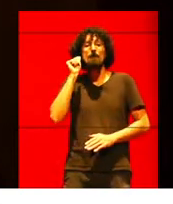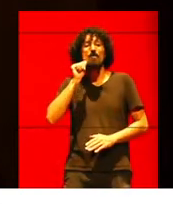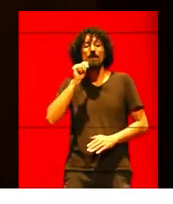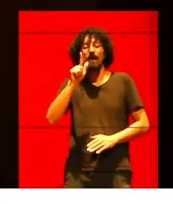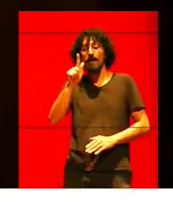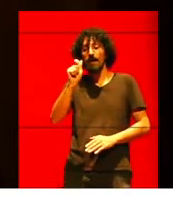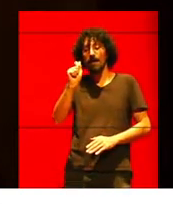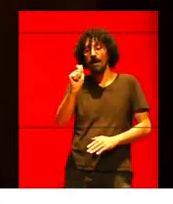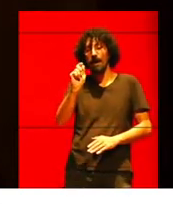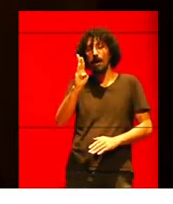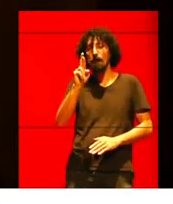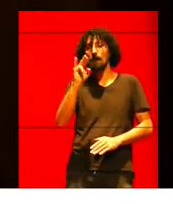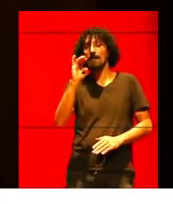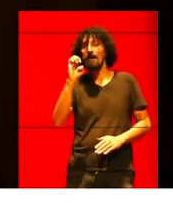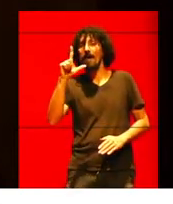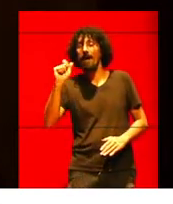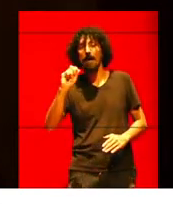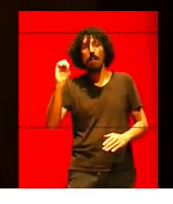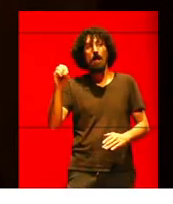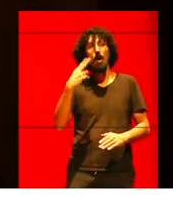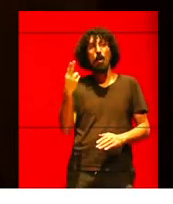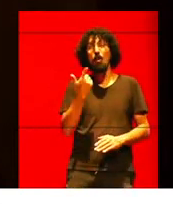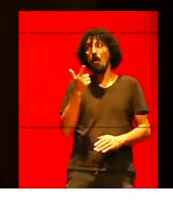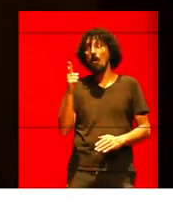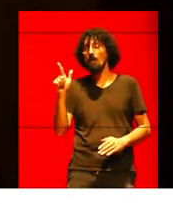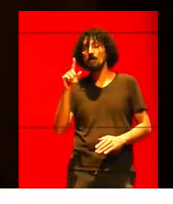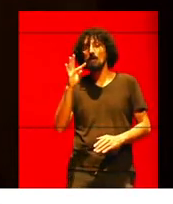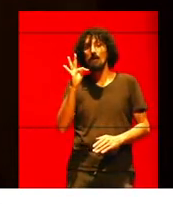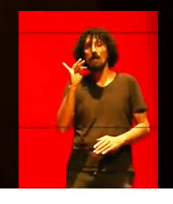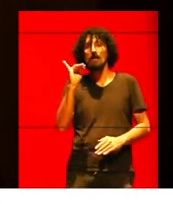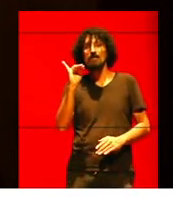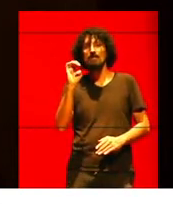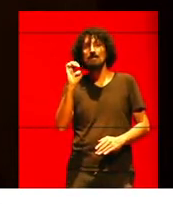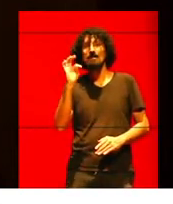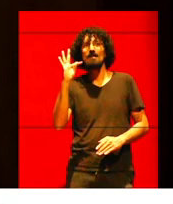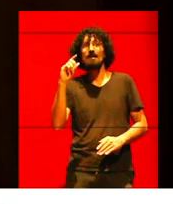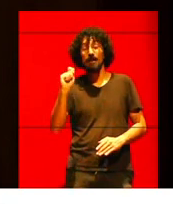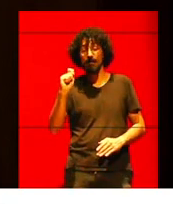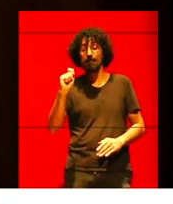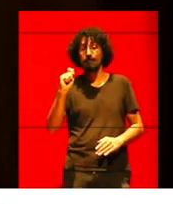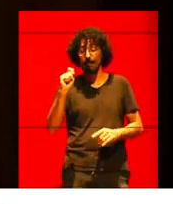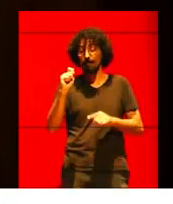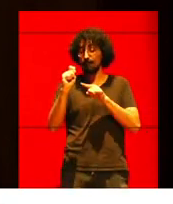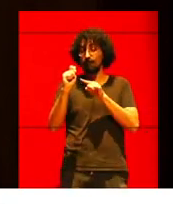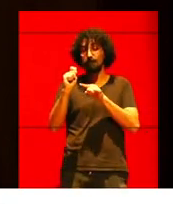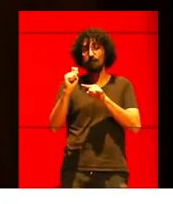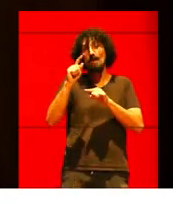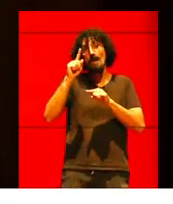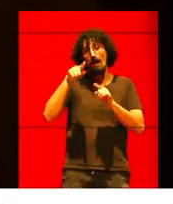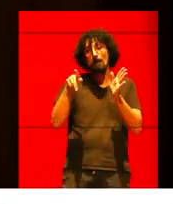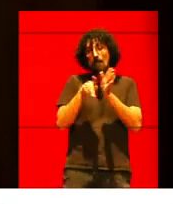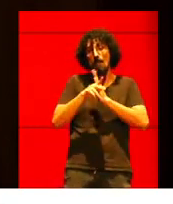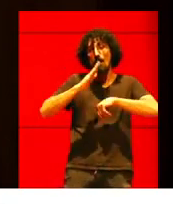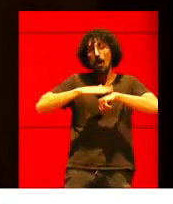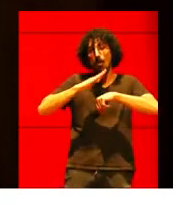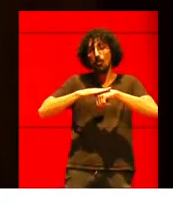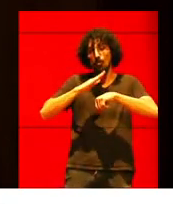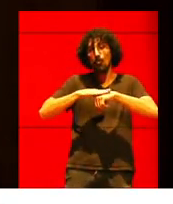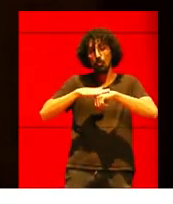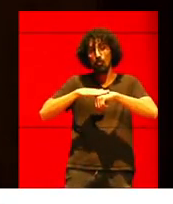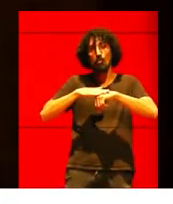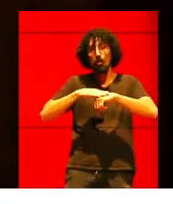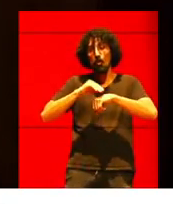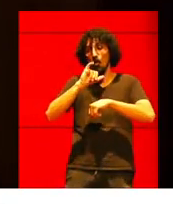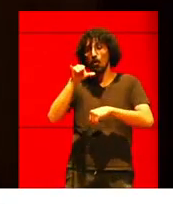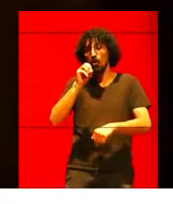da Globo. Tieta do Agreste. Tem até a música do Caetano lá. Eita, eita, eita, eita. É